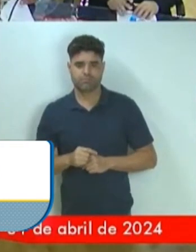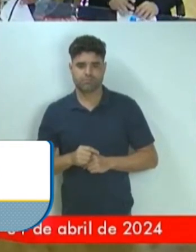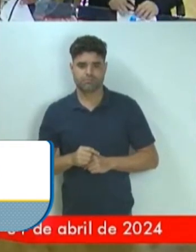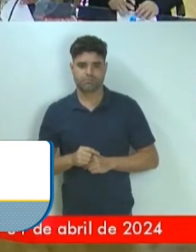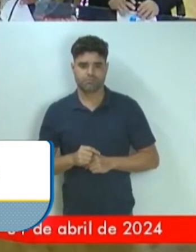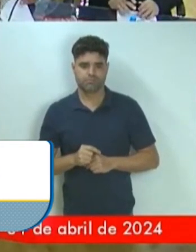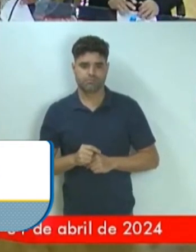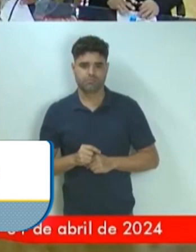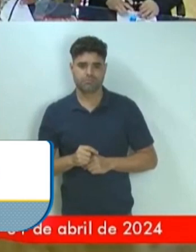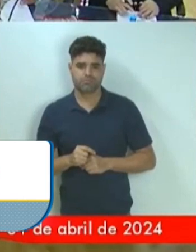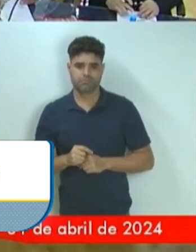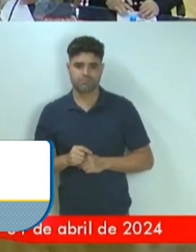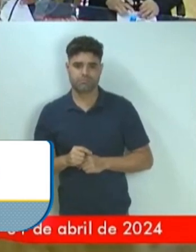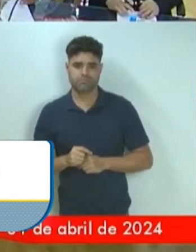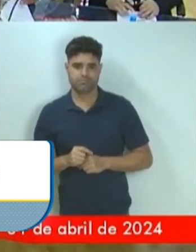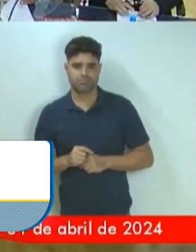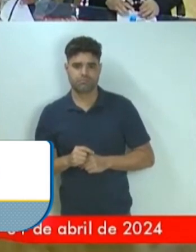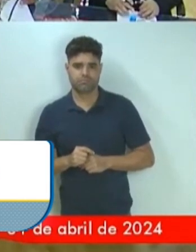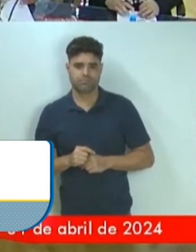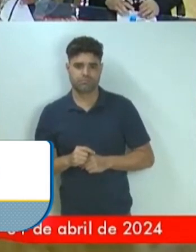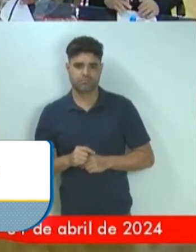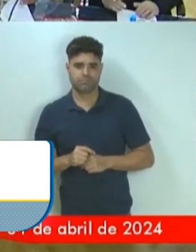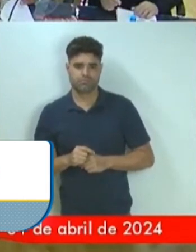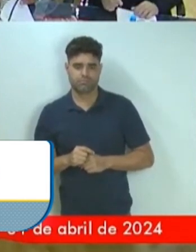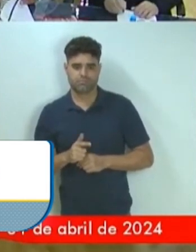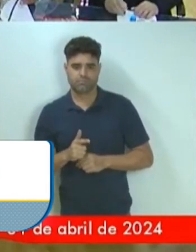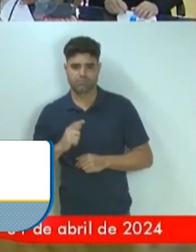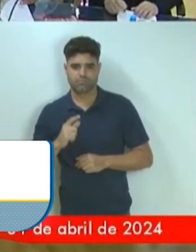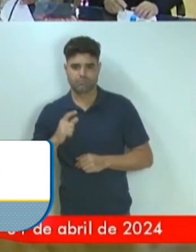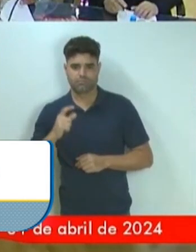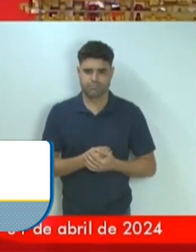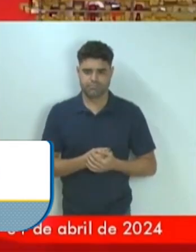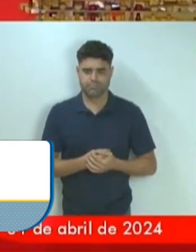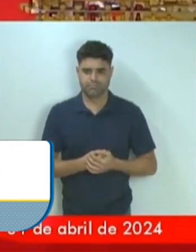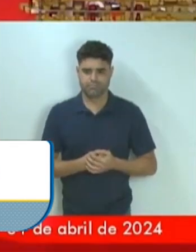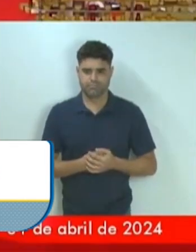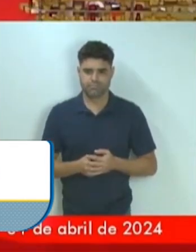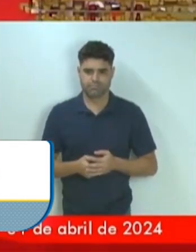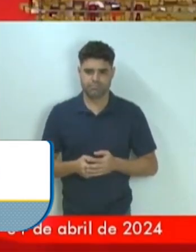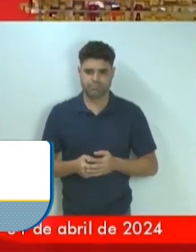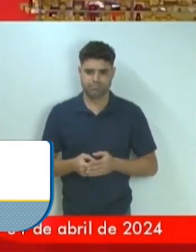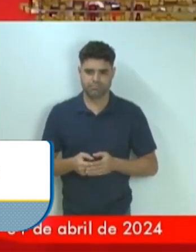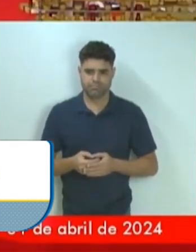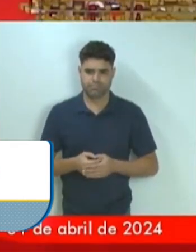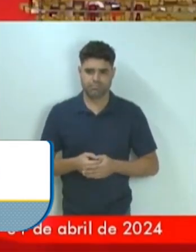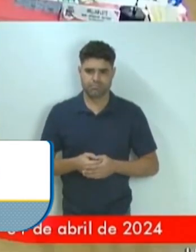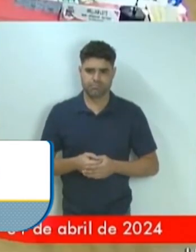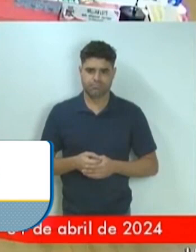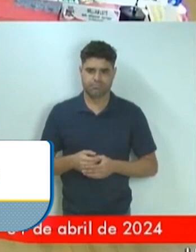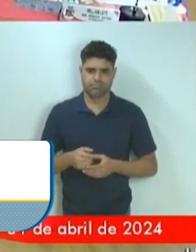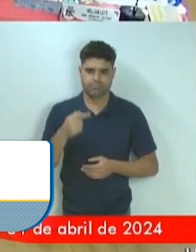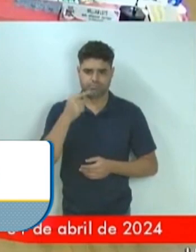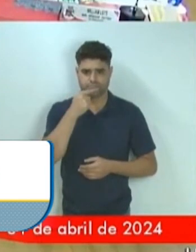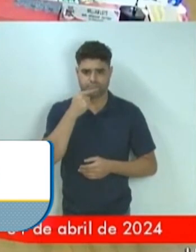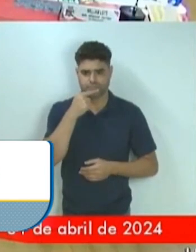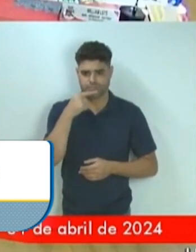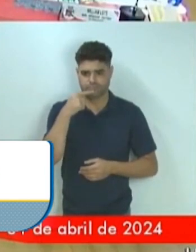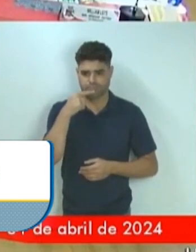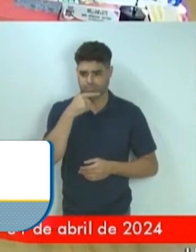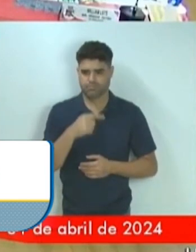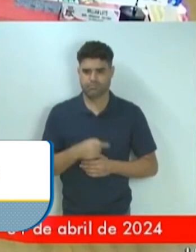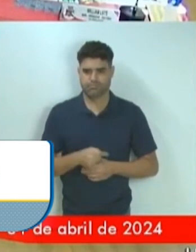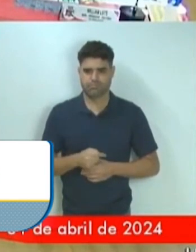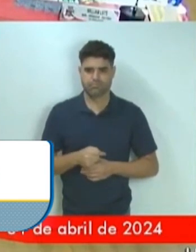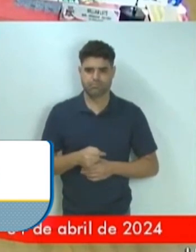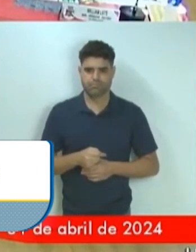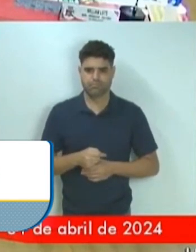prefeitura, sabendo, claro, né, dessa aprovação, emitiu uma nota de esclarecimento dizendo que esse recurso, né, de R$ 90 mil já foi empenhado pela